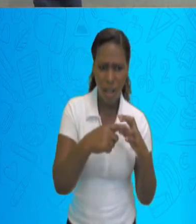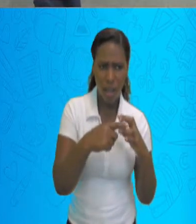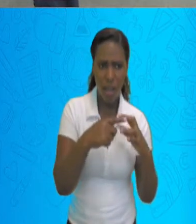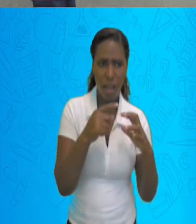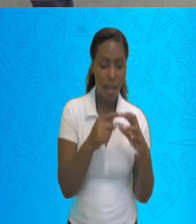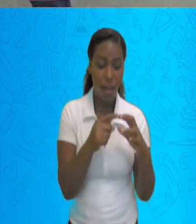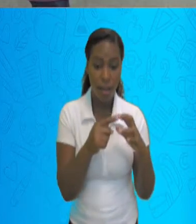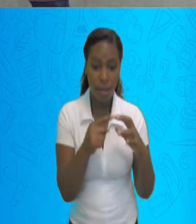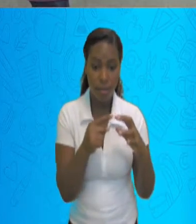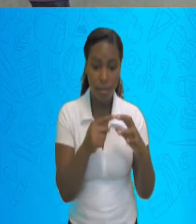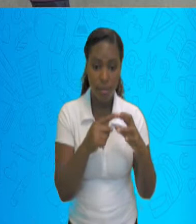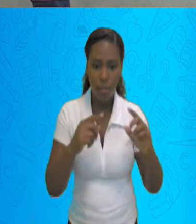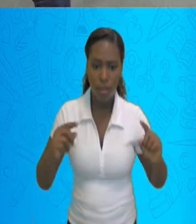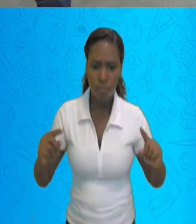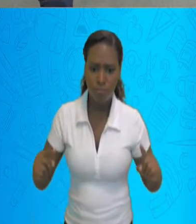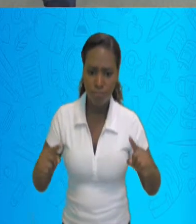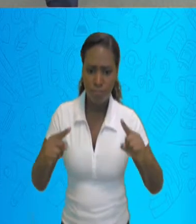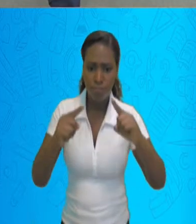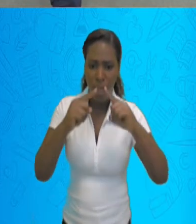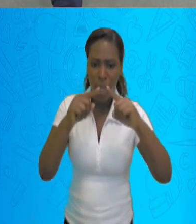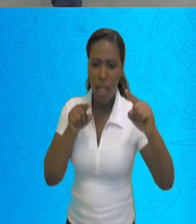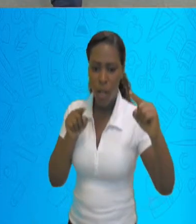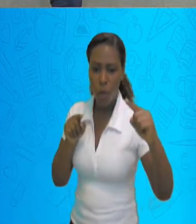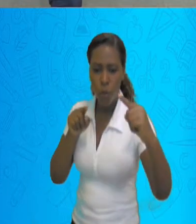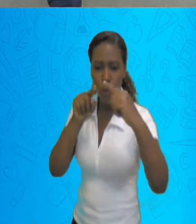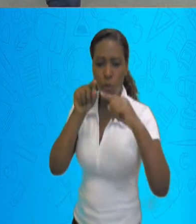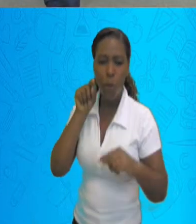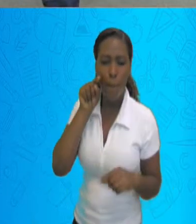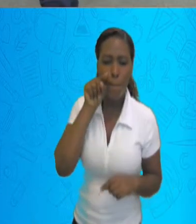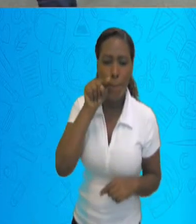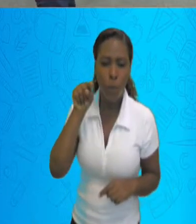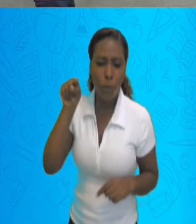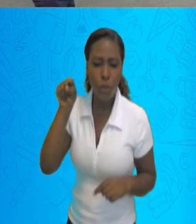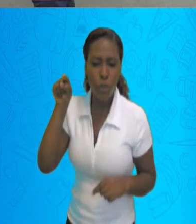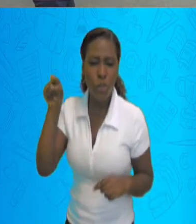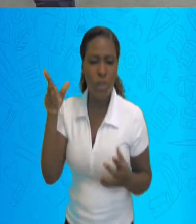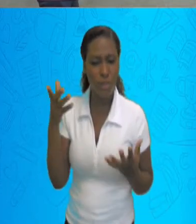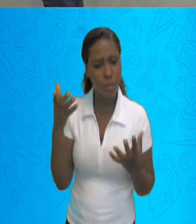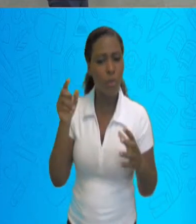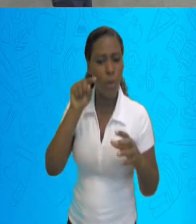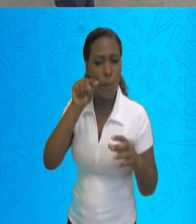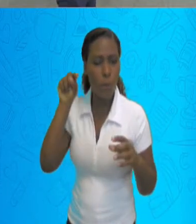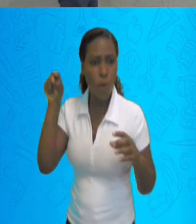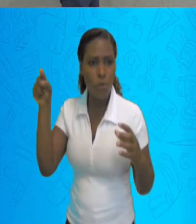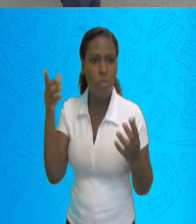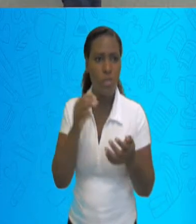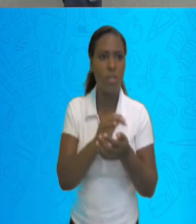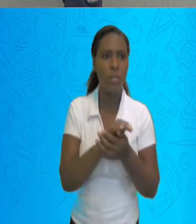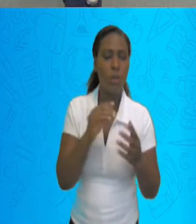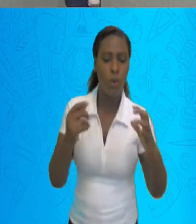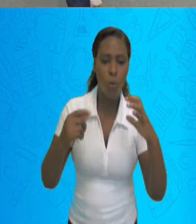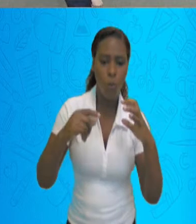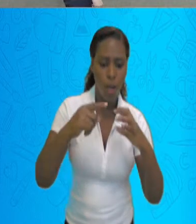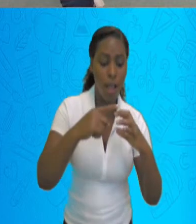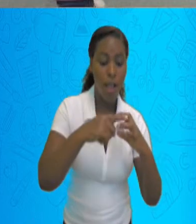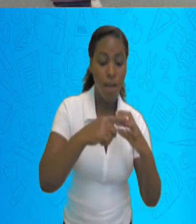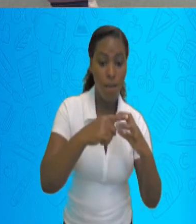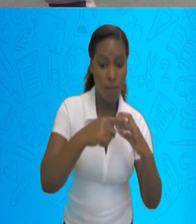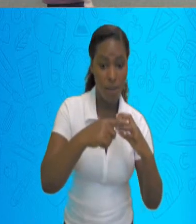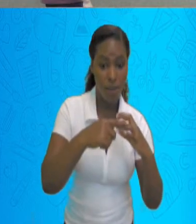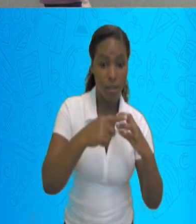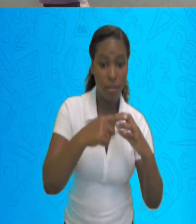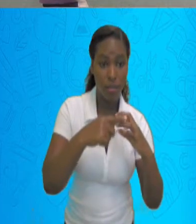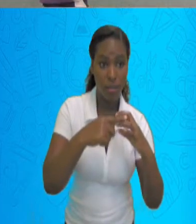duas faces. E o que seriam as vértices? São os pontos resultantes do encontro